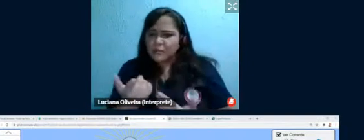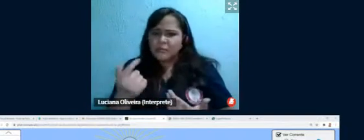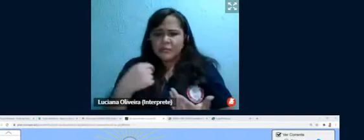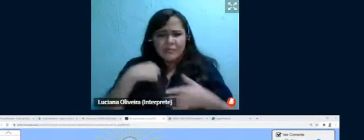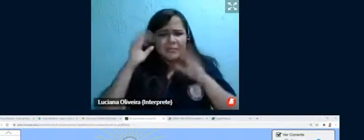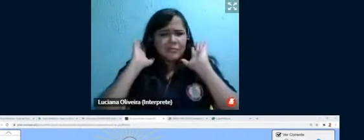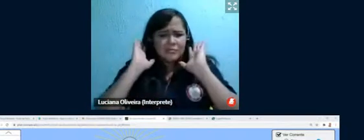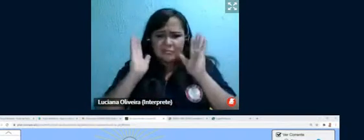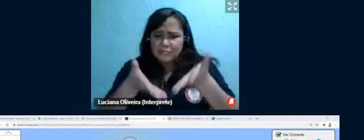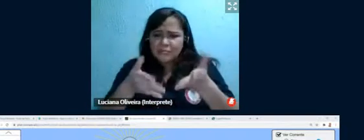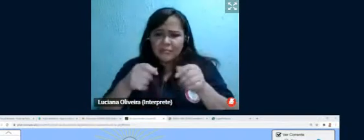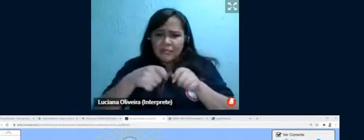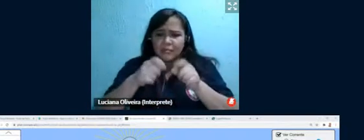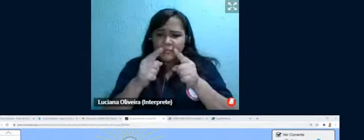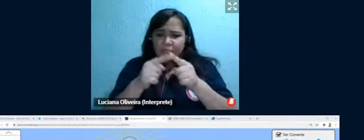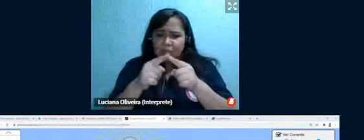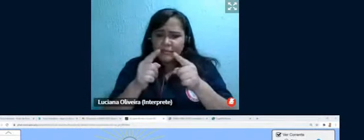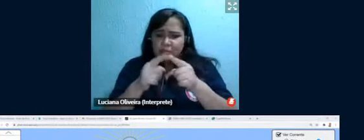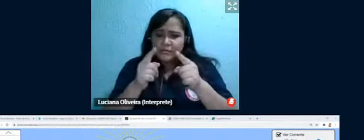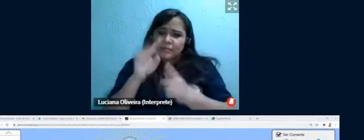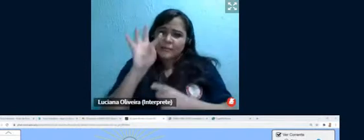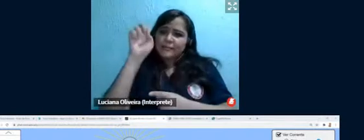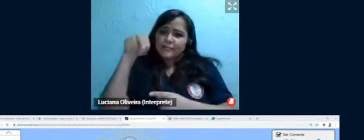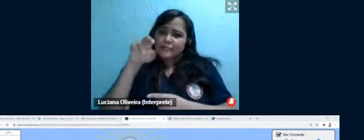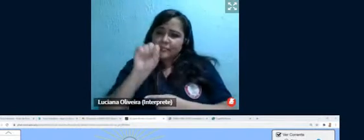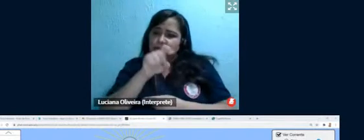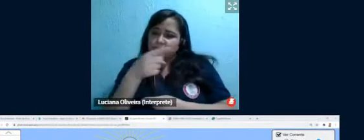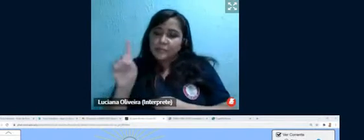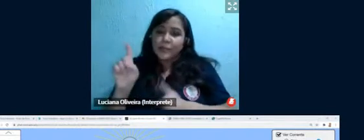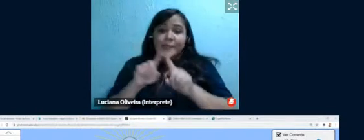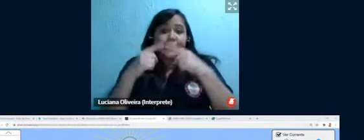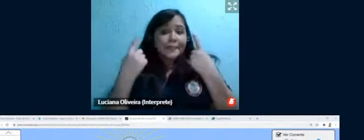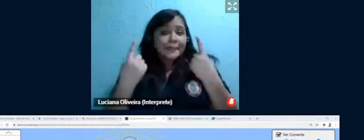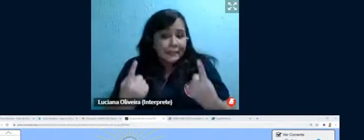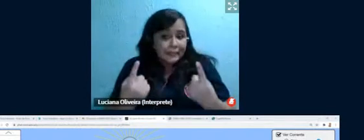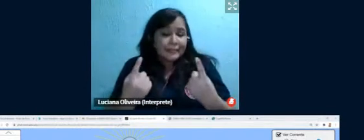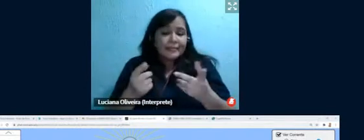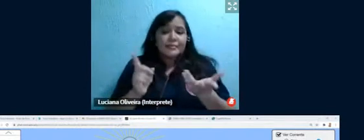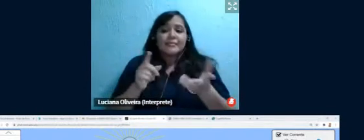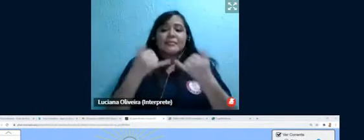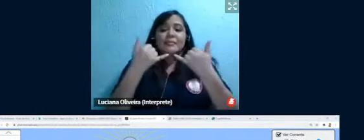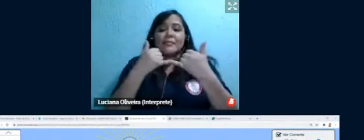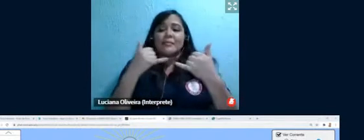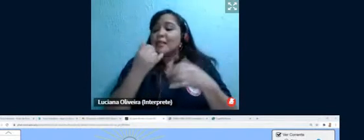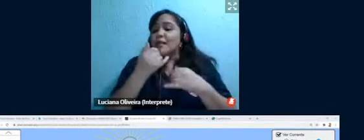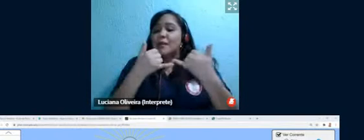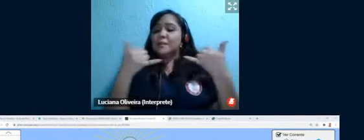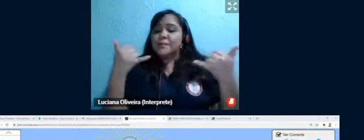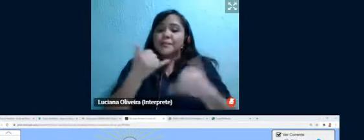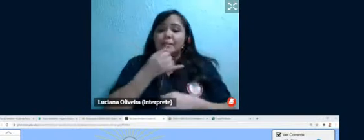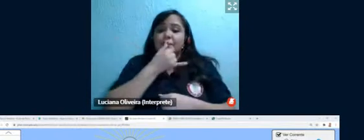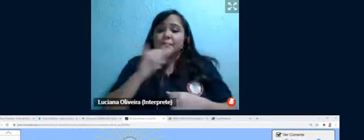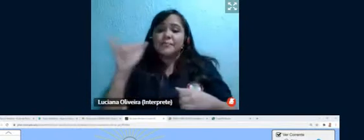a corrente elétrica? Como é que eu faço para medir? Corrente elétrica é uma outra propriedade importante que